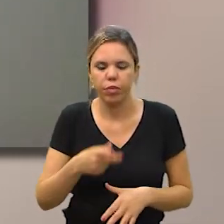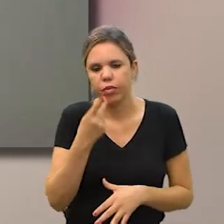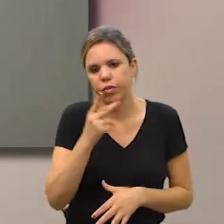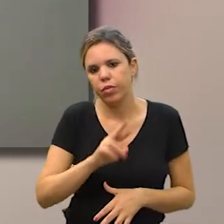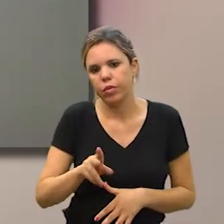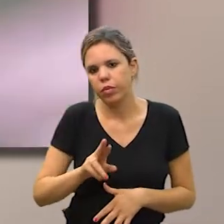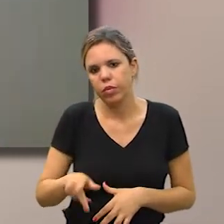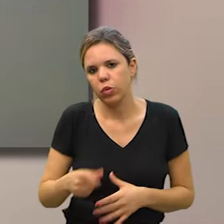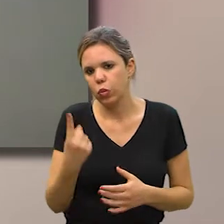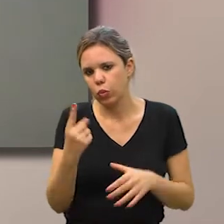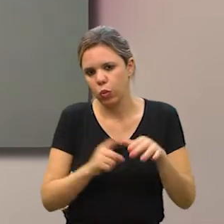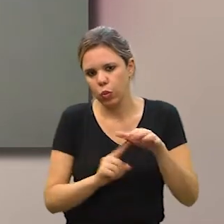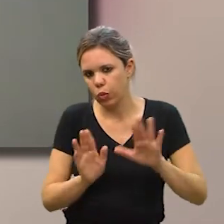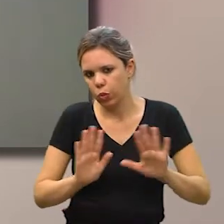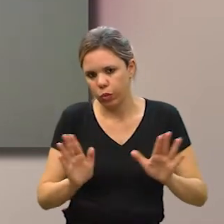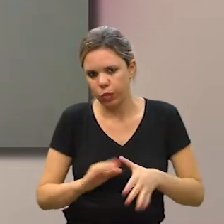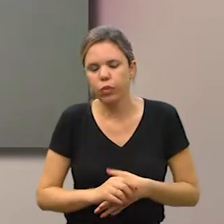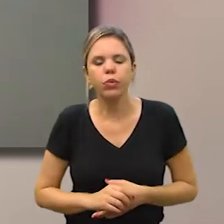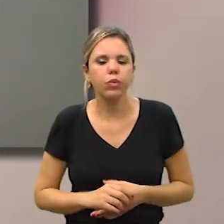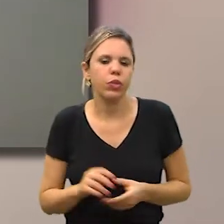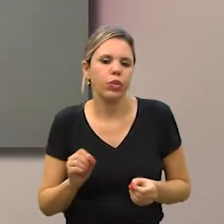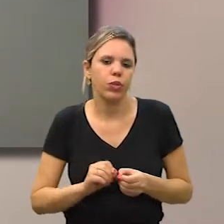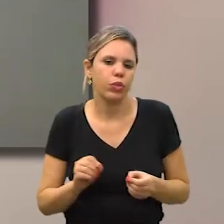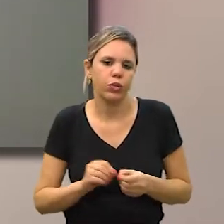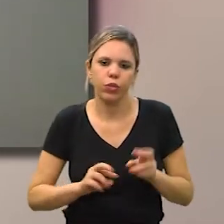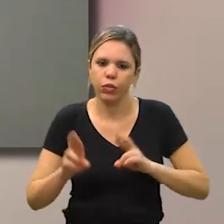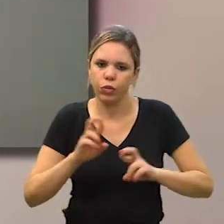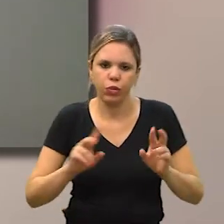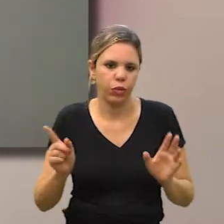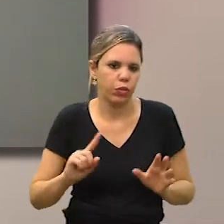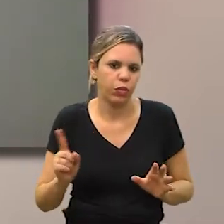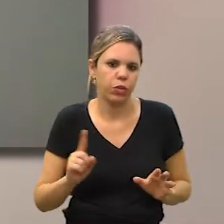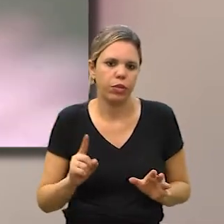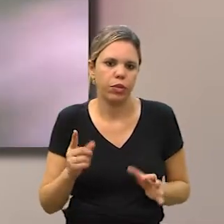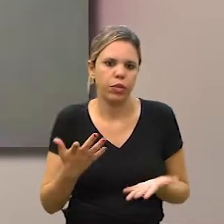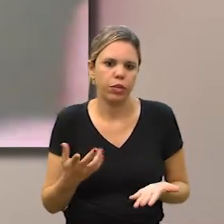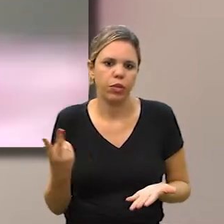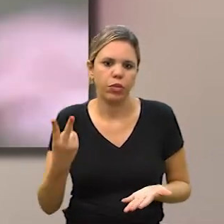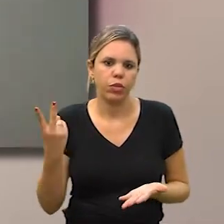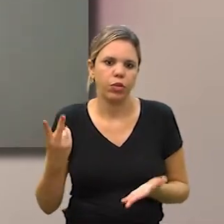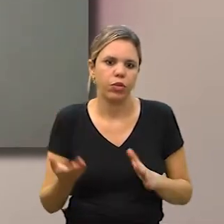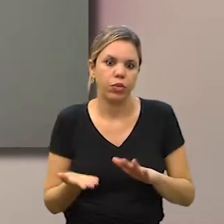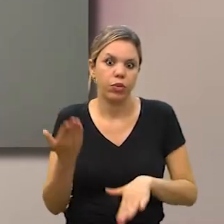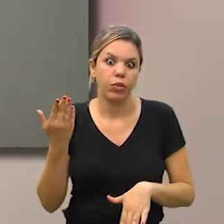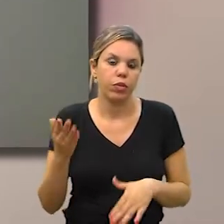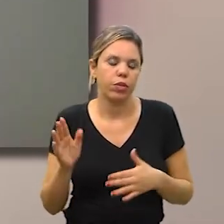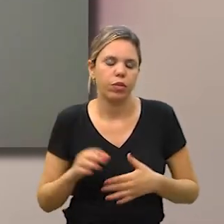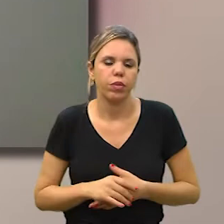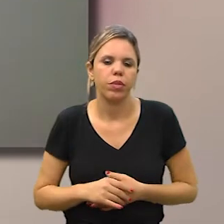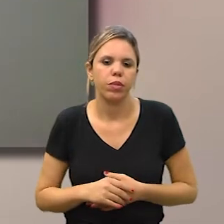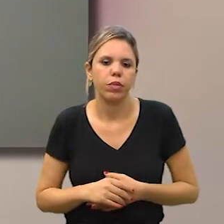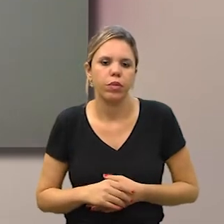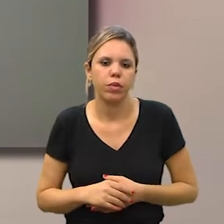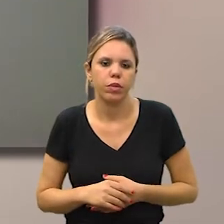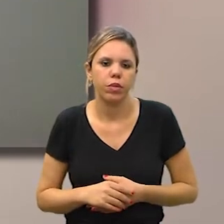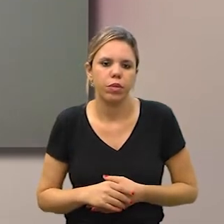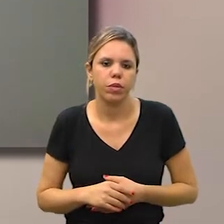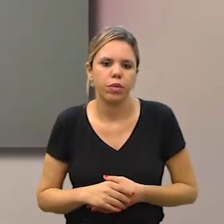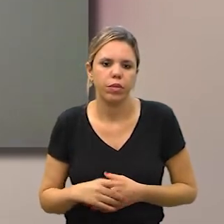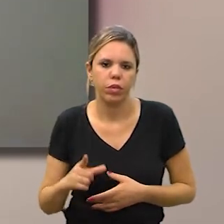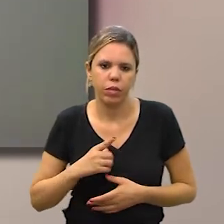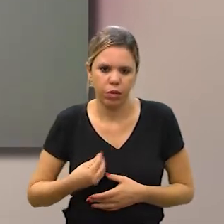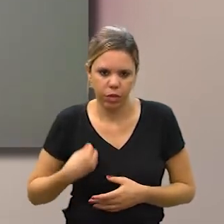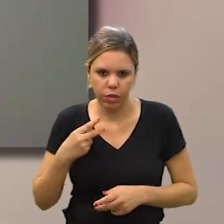repetida não é numa consulta eventualmente que eu vou fazer o diagnóstico não sei que tiver valores muita levar mas